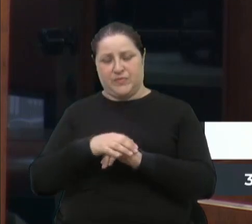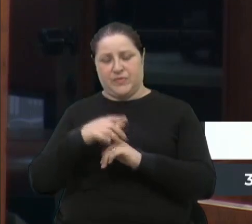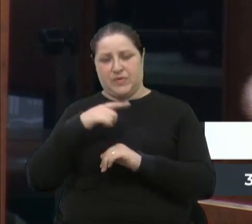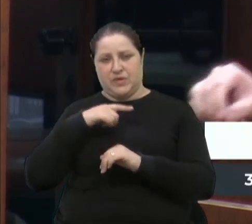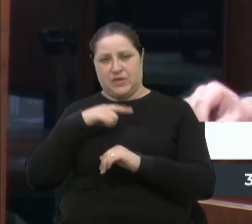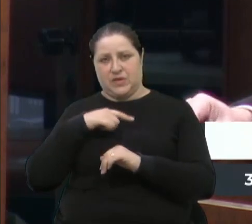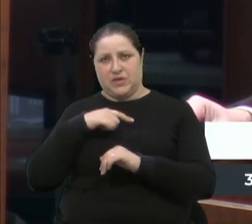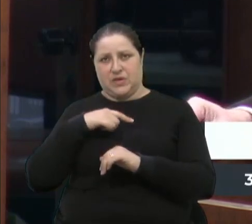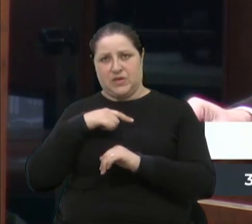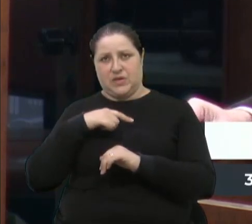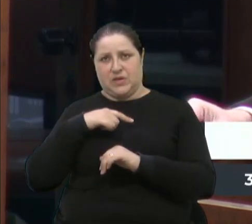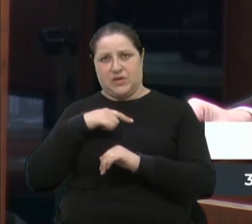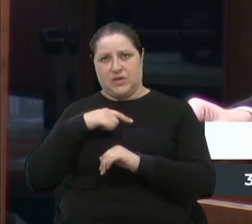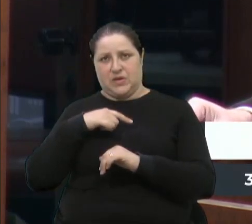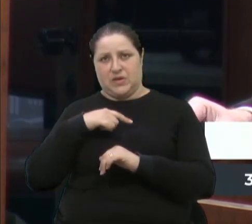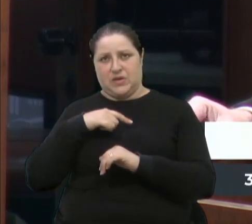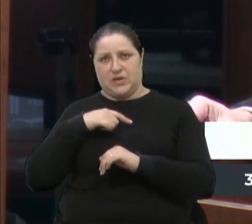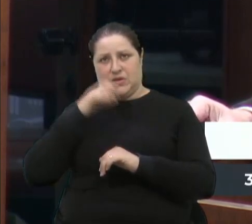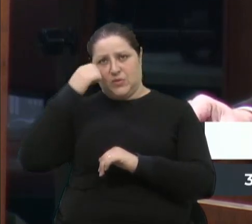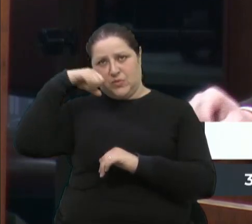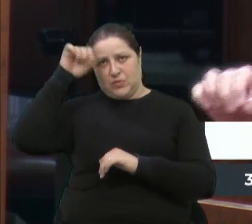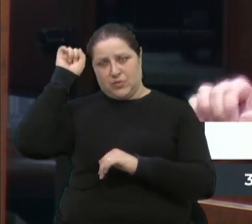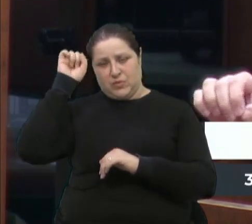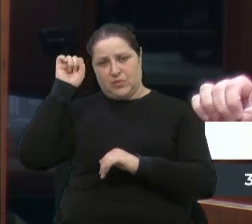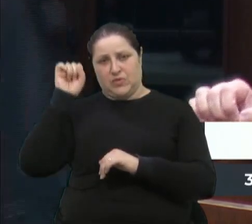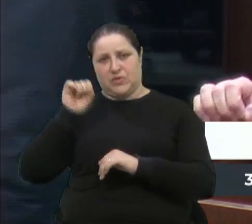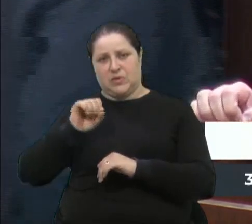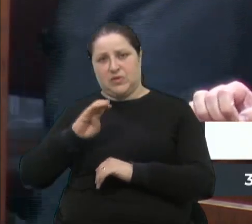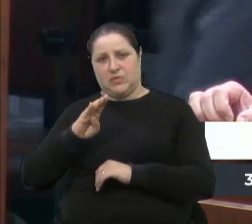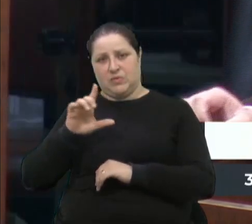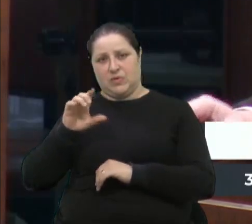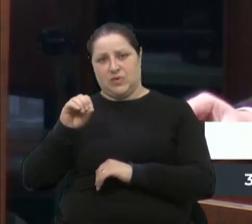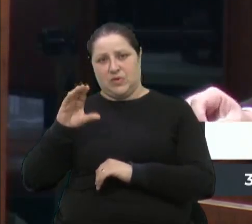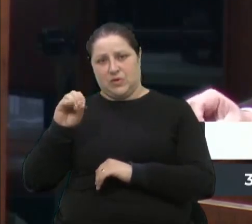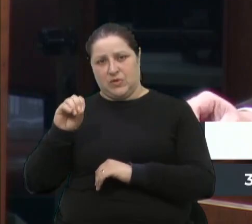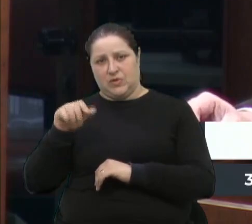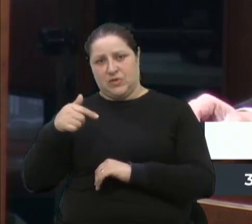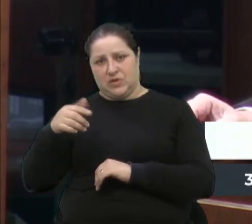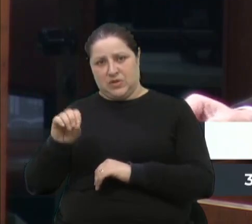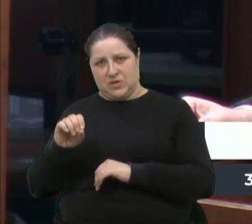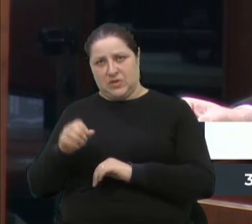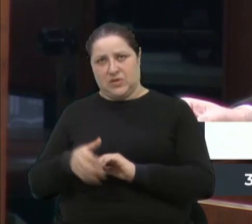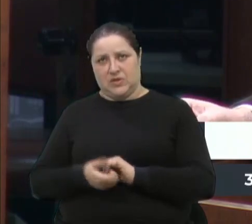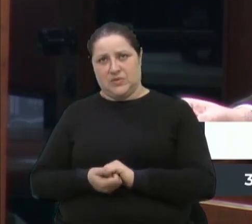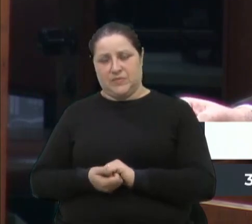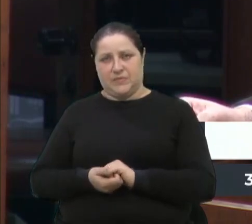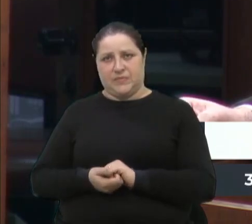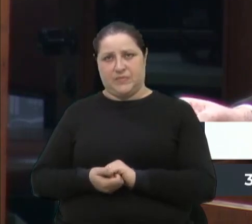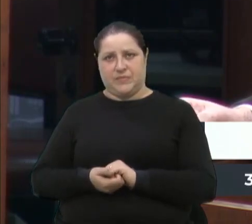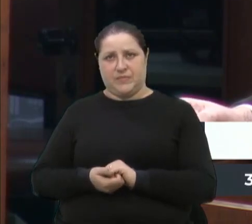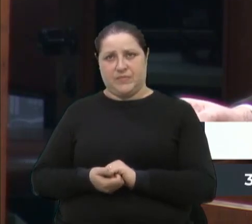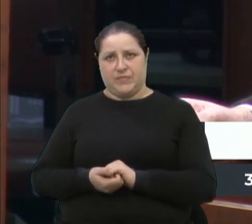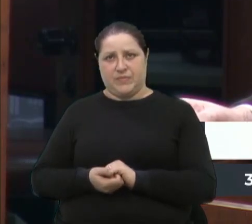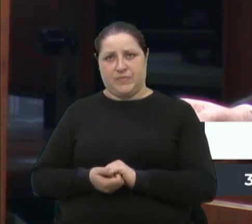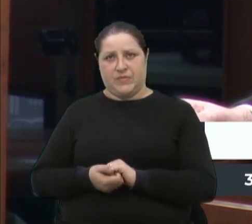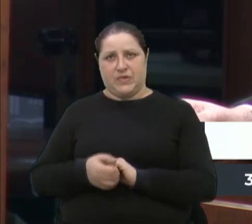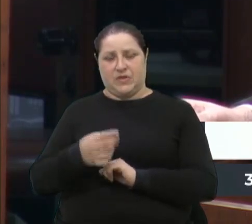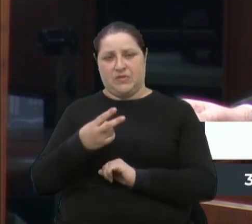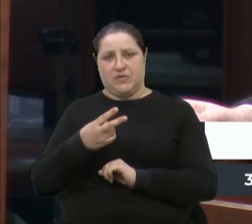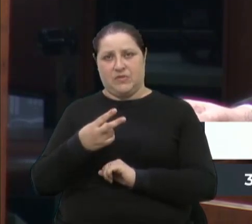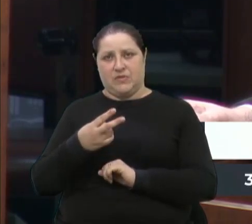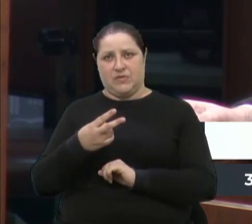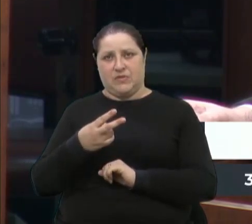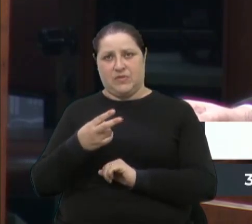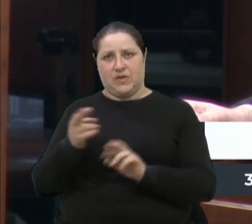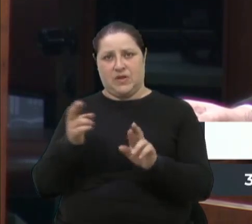na Seclim, Sala 107. Dia 24/8, quinta-feira, Relações de Trabalho em